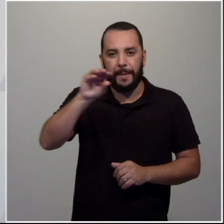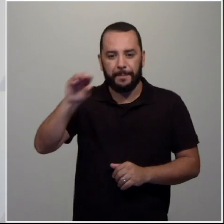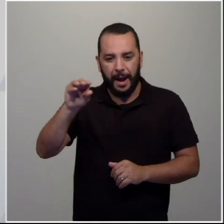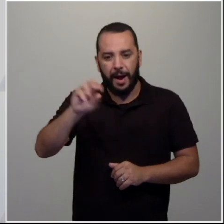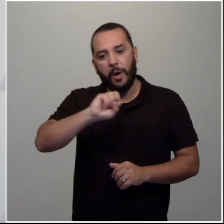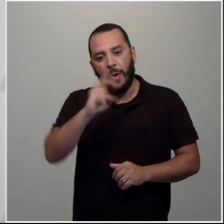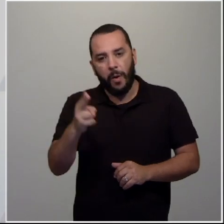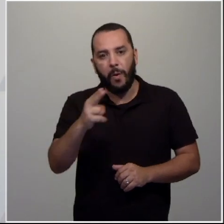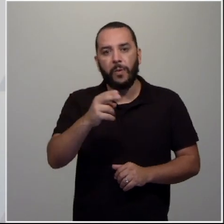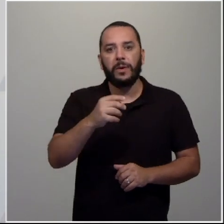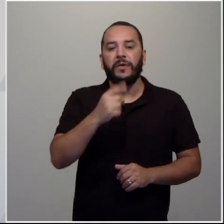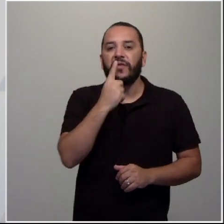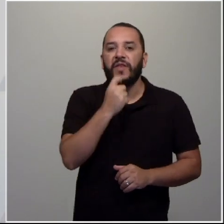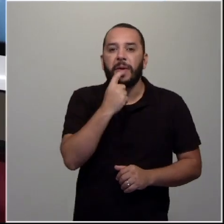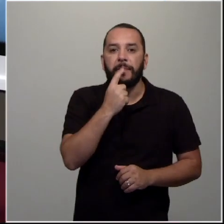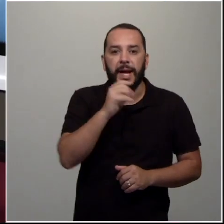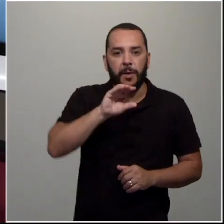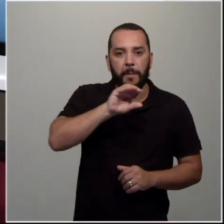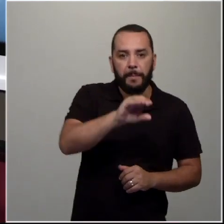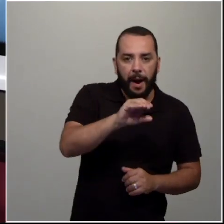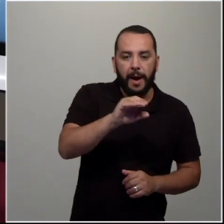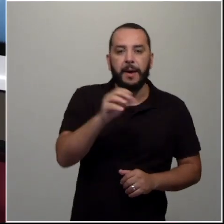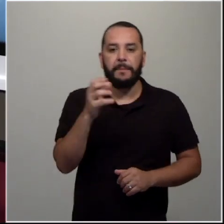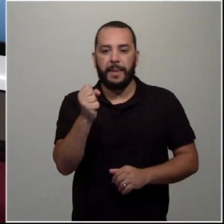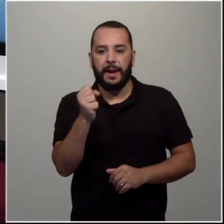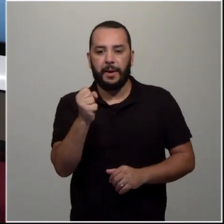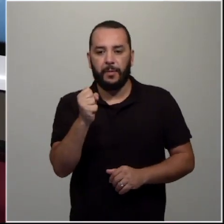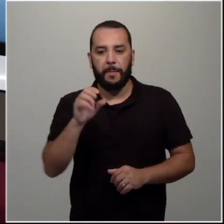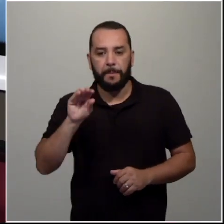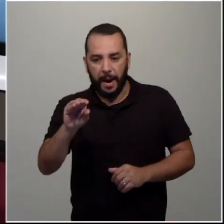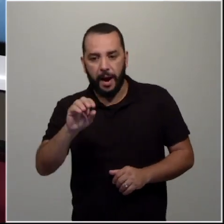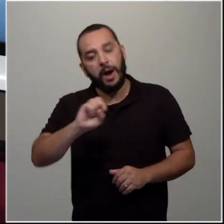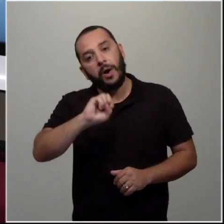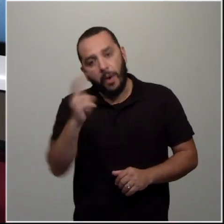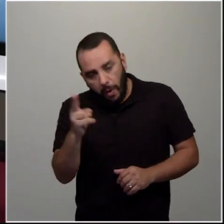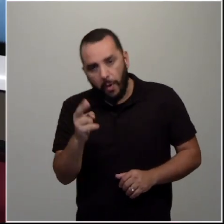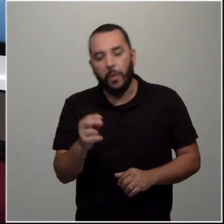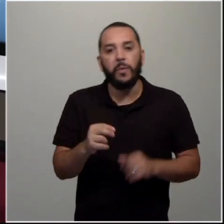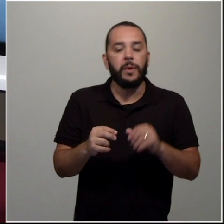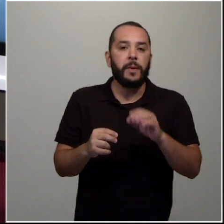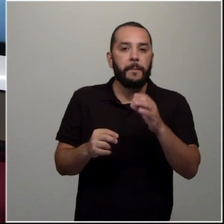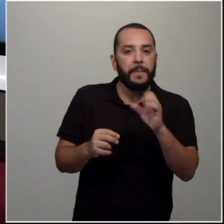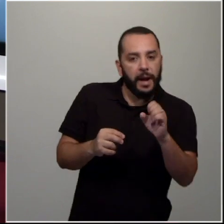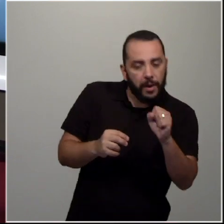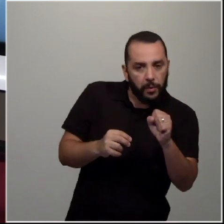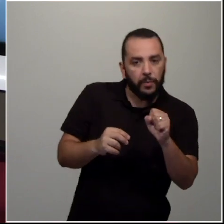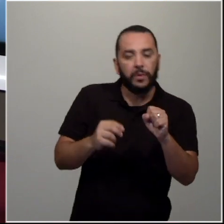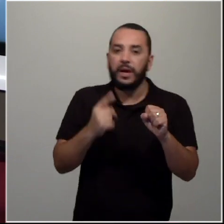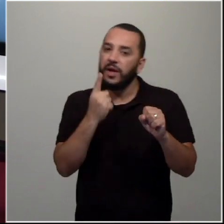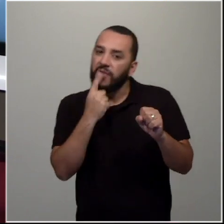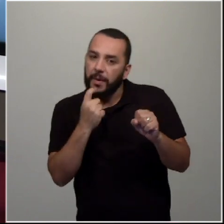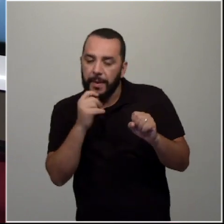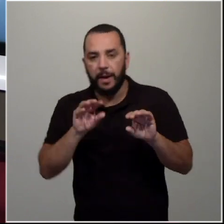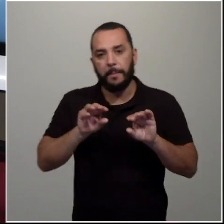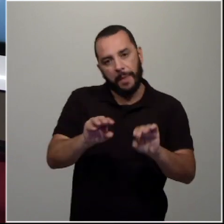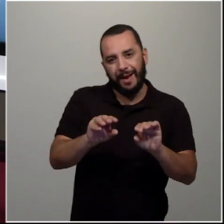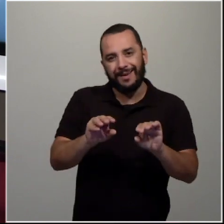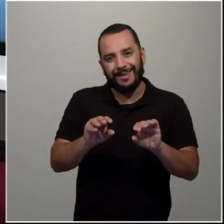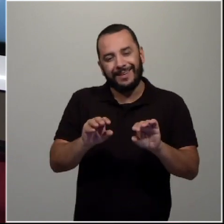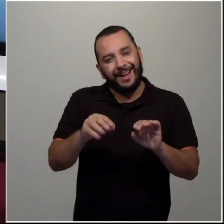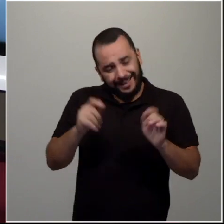representação isso é bastante importante é pensar do ponto de vista do ensino da matemática porque permite o aluno